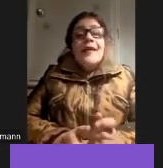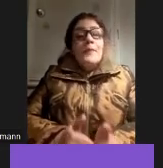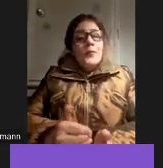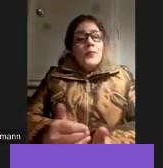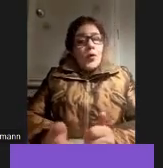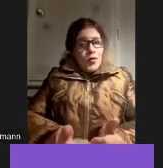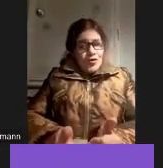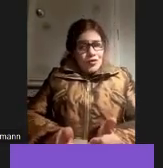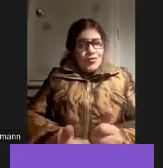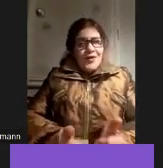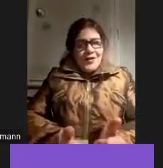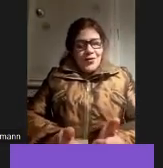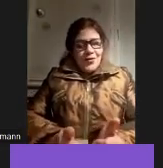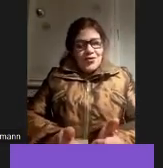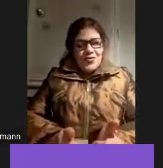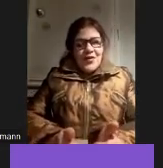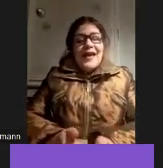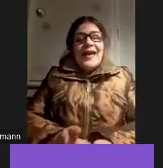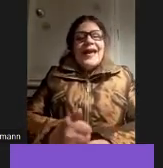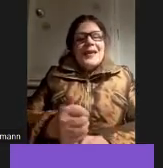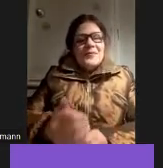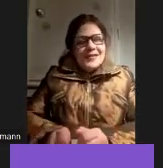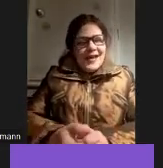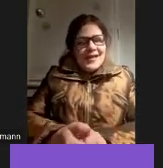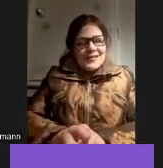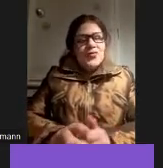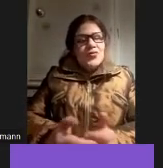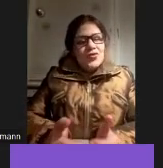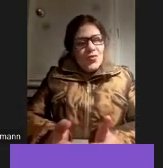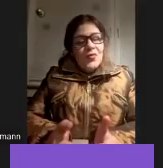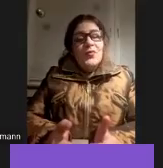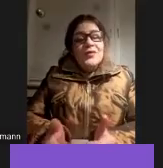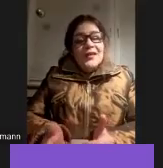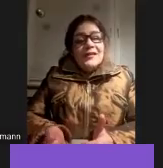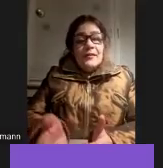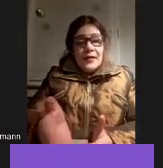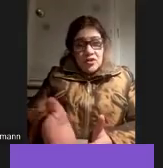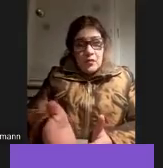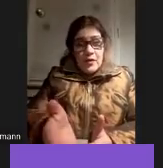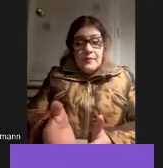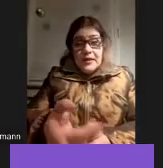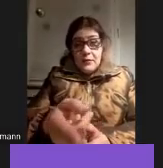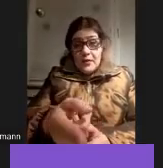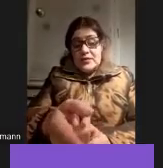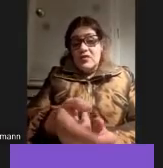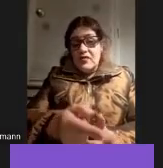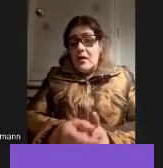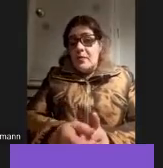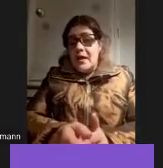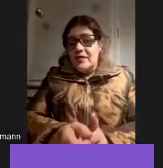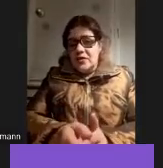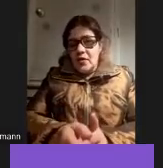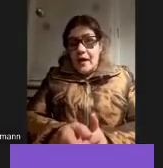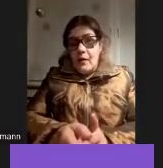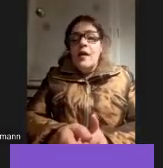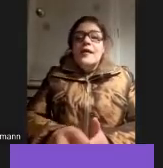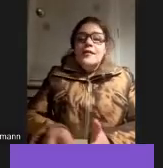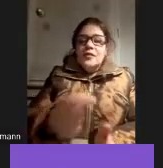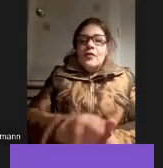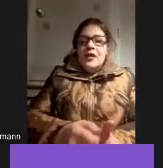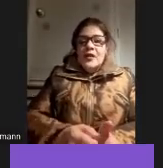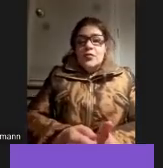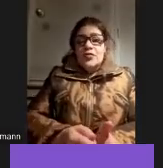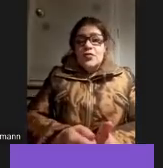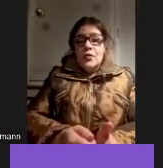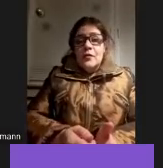E depois do diagnóstico, é que a medicação do sono poderia mais tranquilamente, porque se eu tiver um aparelho intraoral e